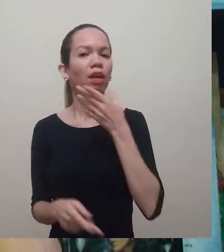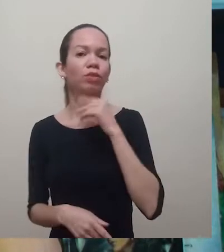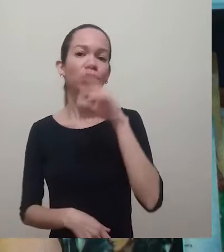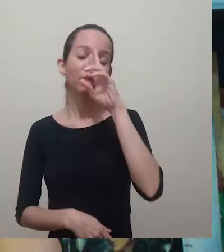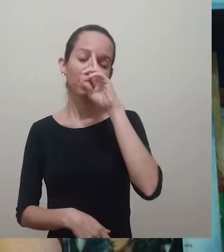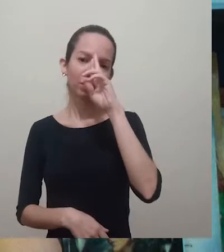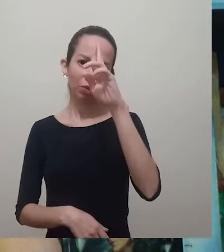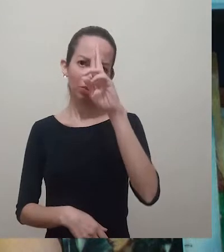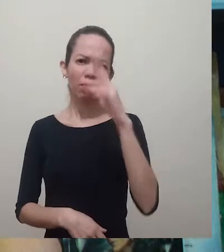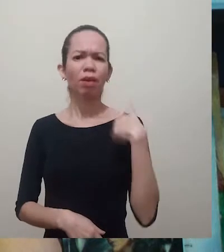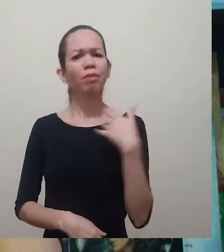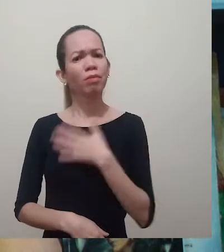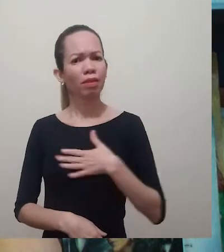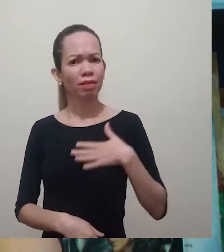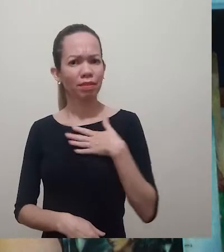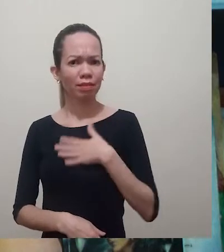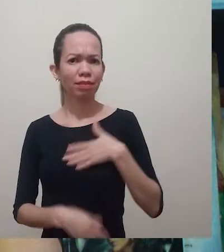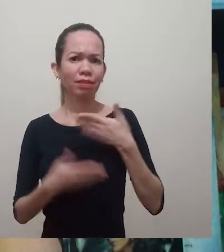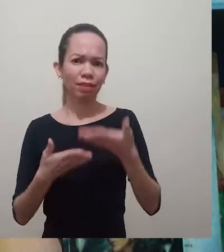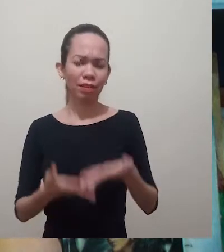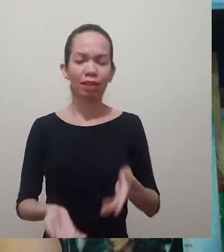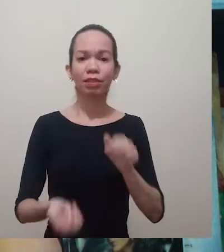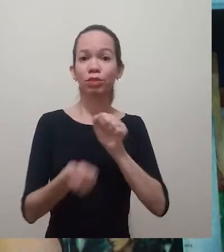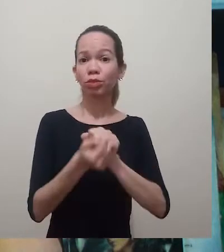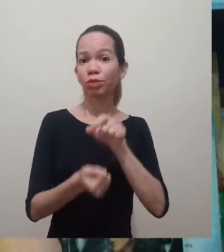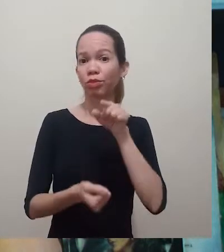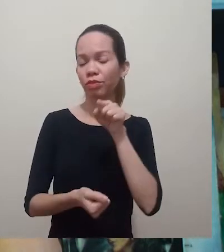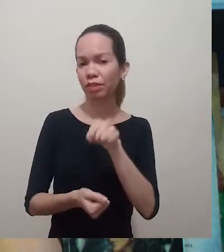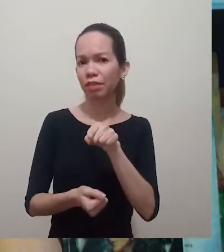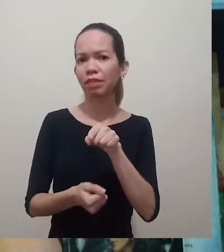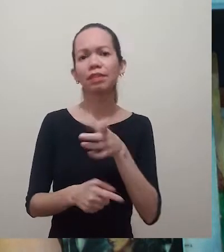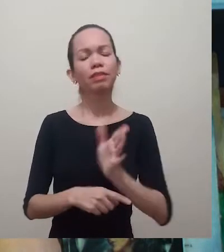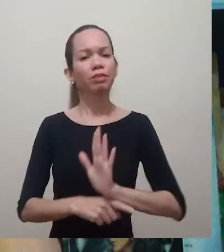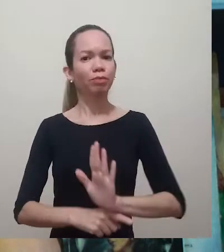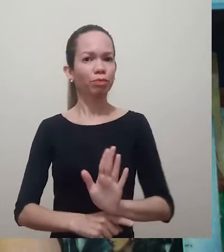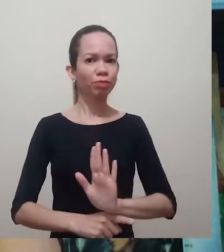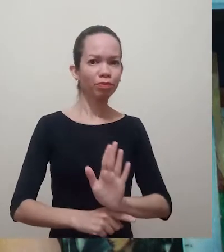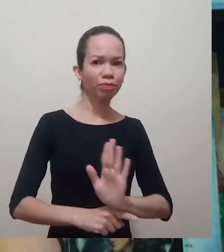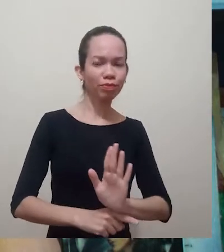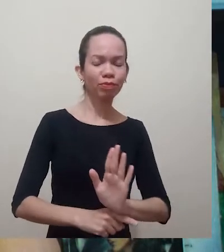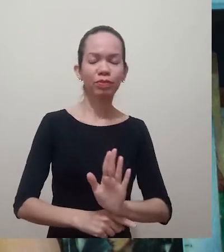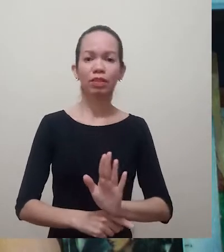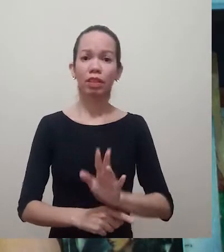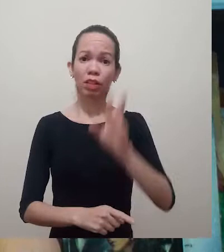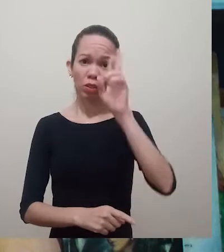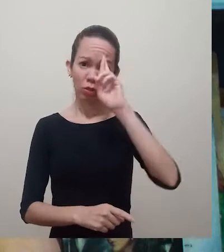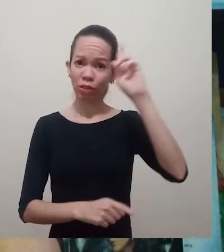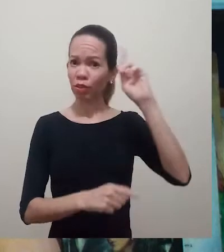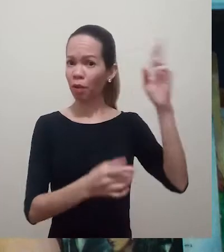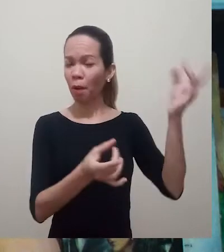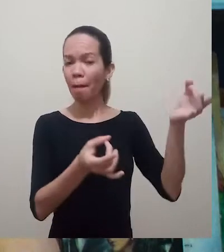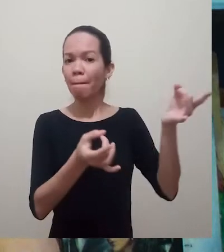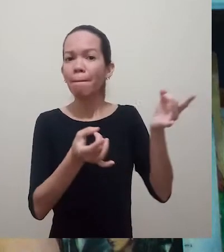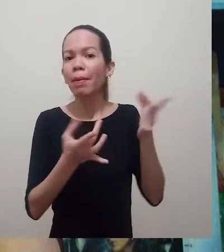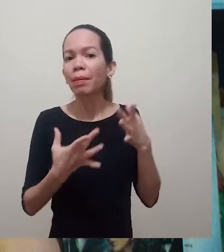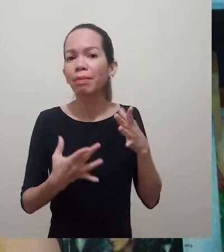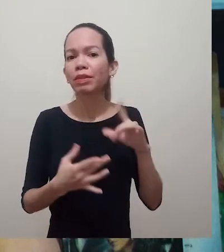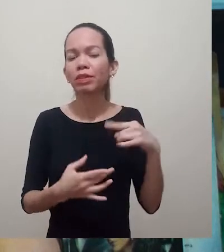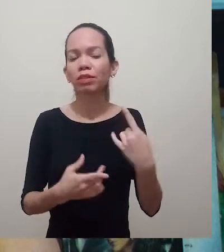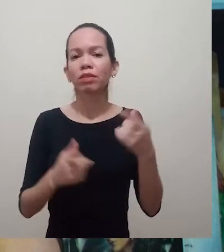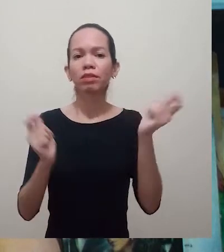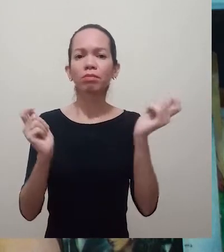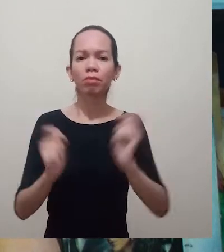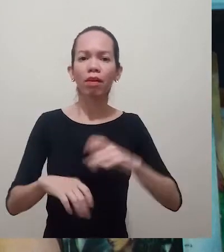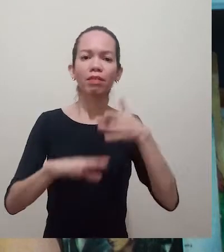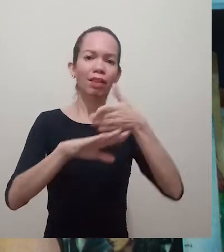é um prazer estar aqui com você nesse canal que o senhor permite que possamos